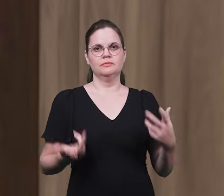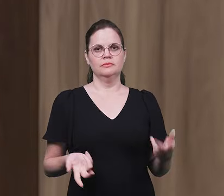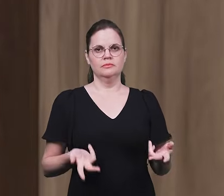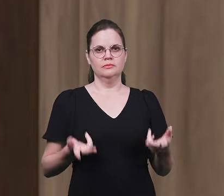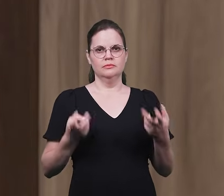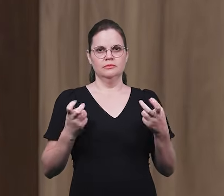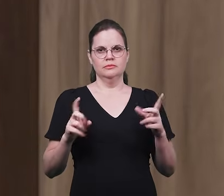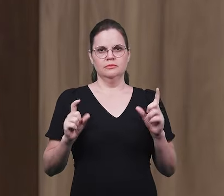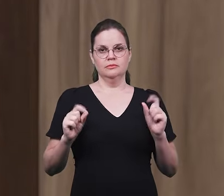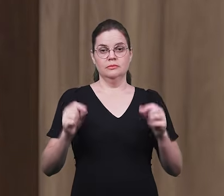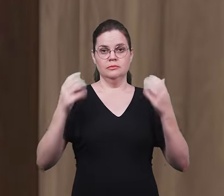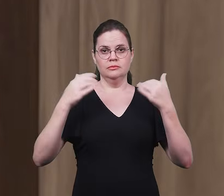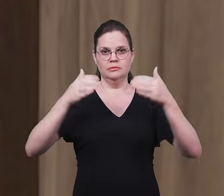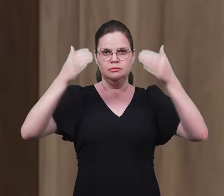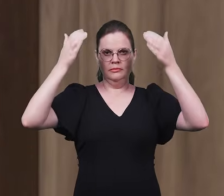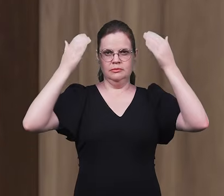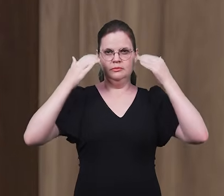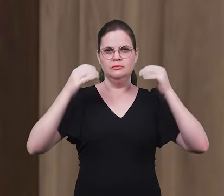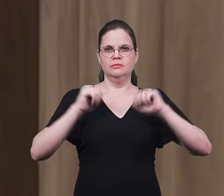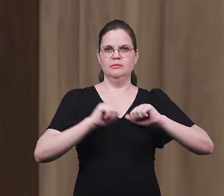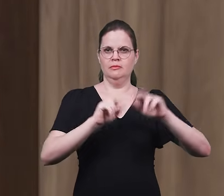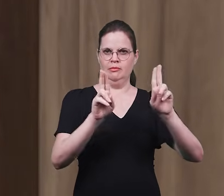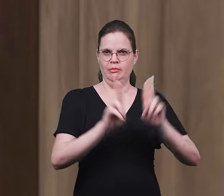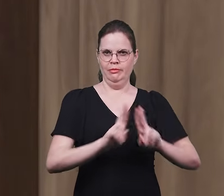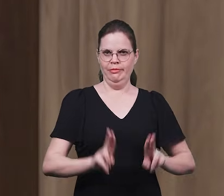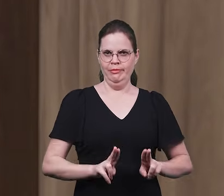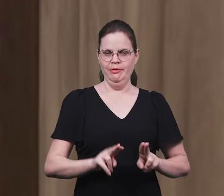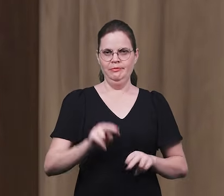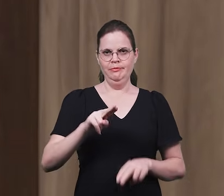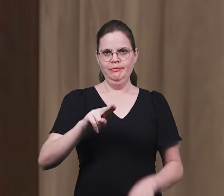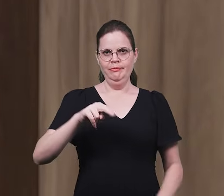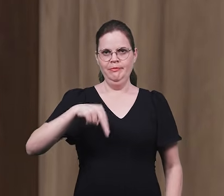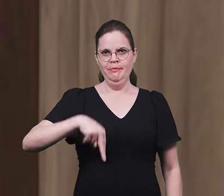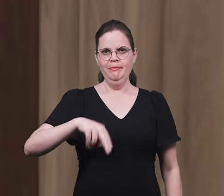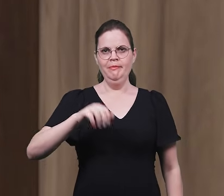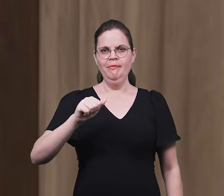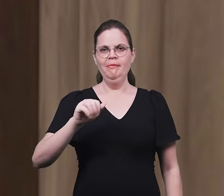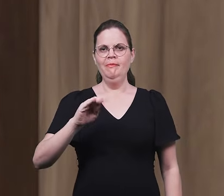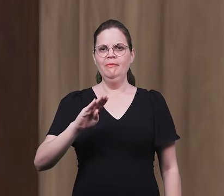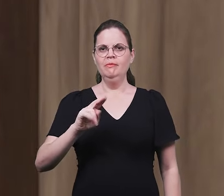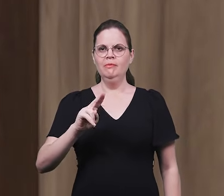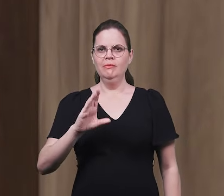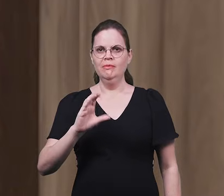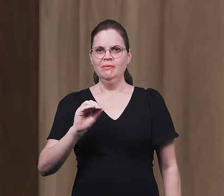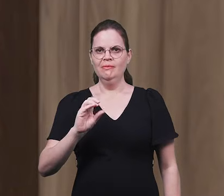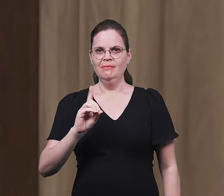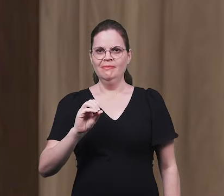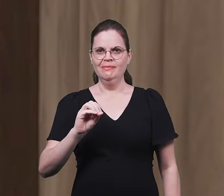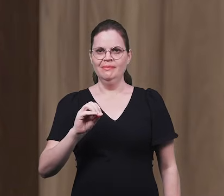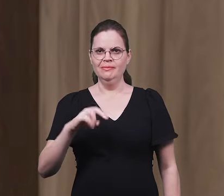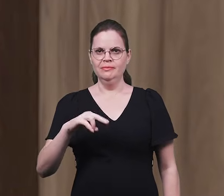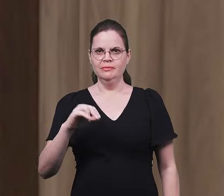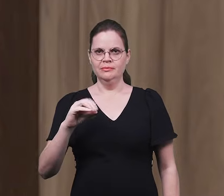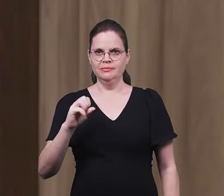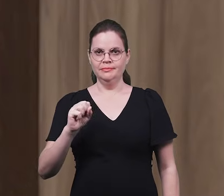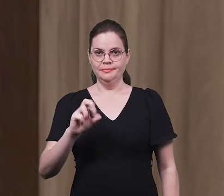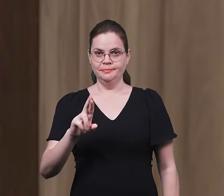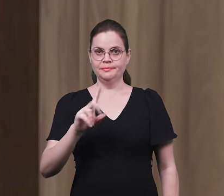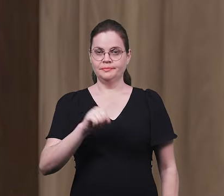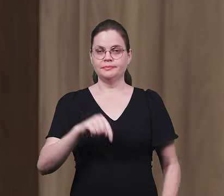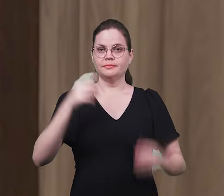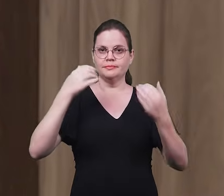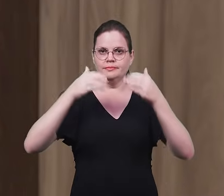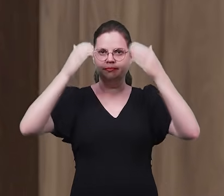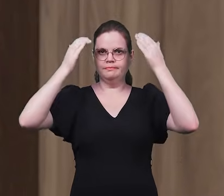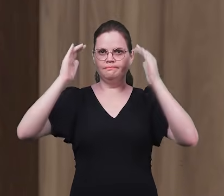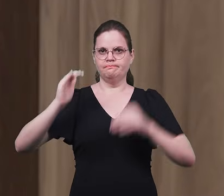aqui que o rei Nabucodonosor, ele era rei de reis e a Babilônia